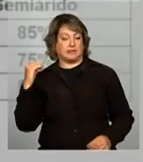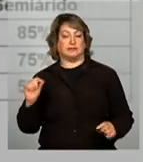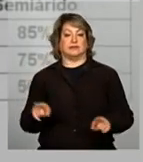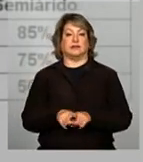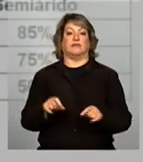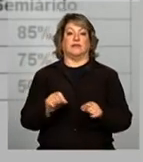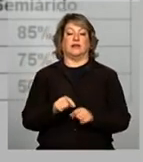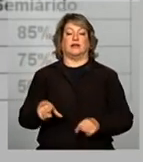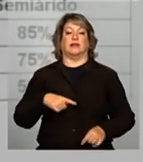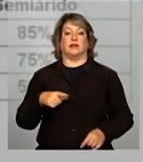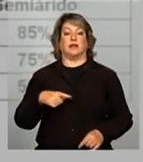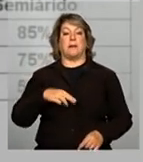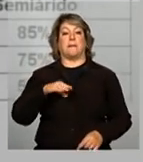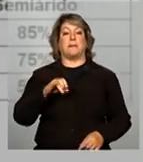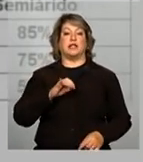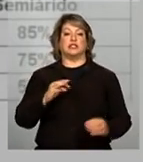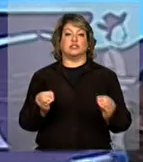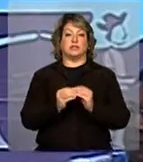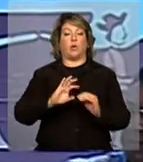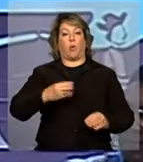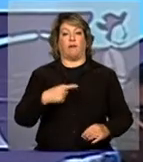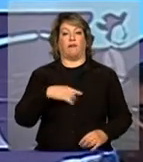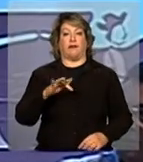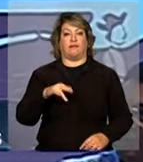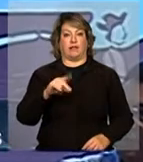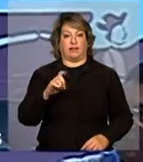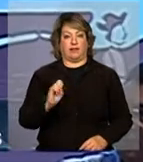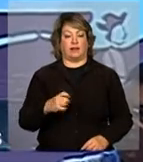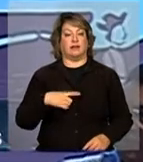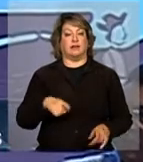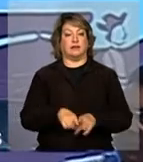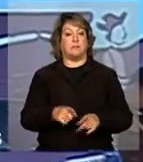do FNE ou mistas. Primeiro,